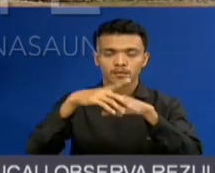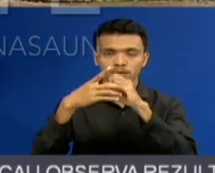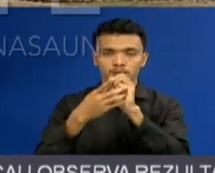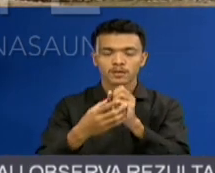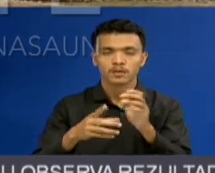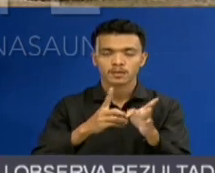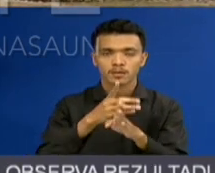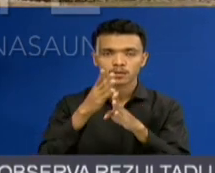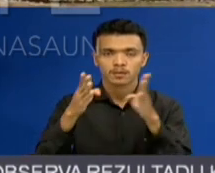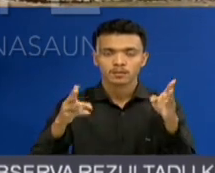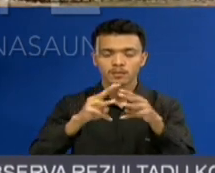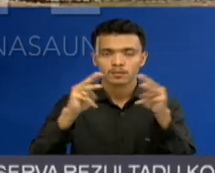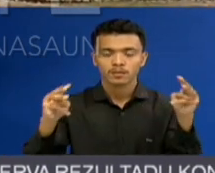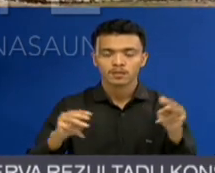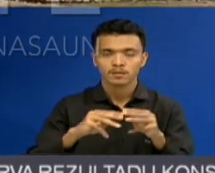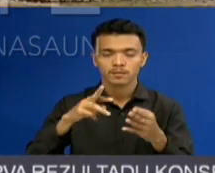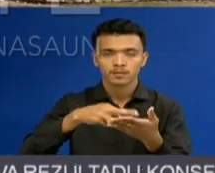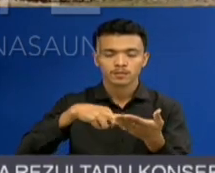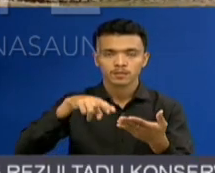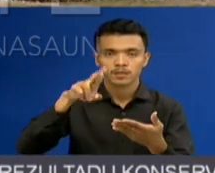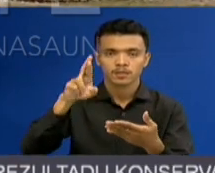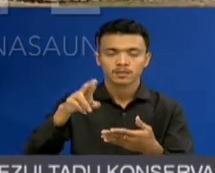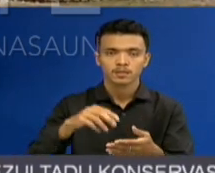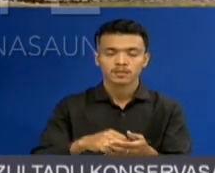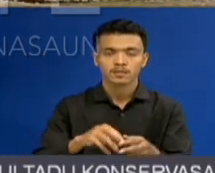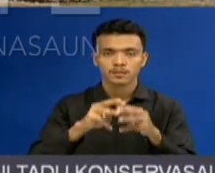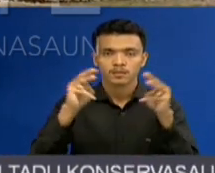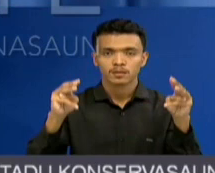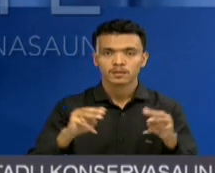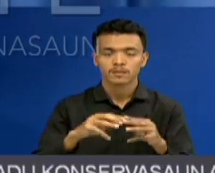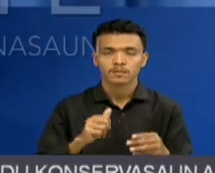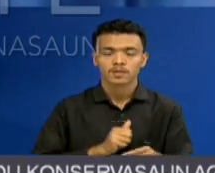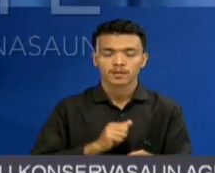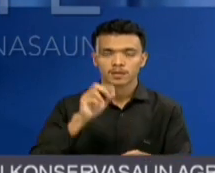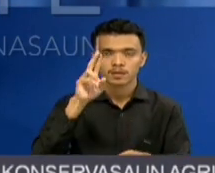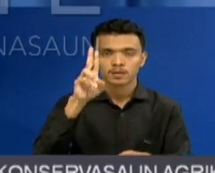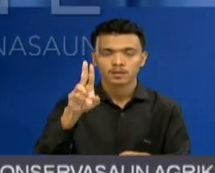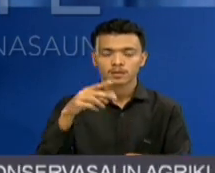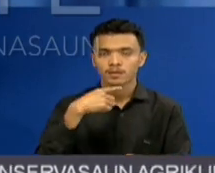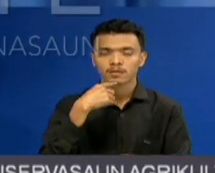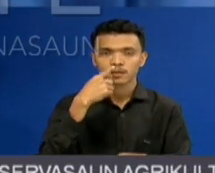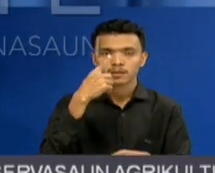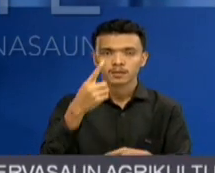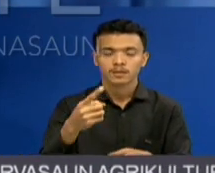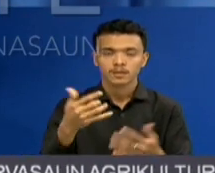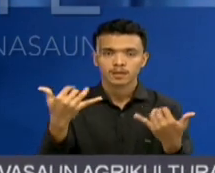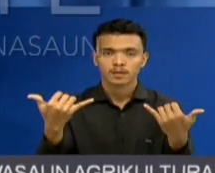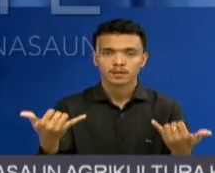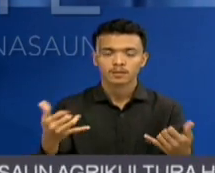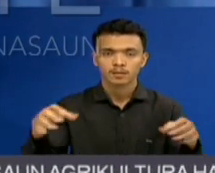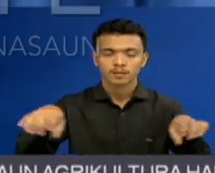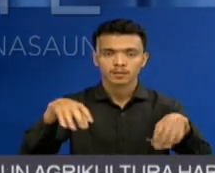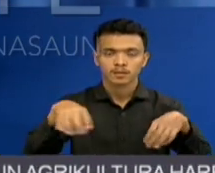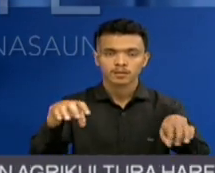Diretor Serviço Municipal Registro Notariado no Serviço Cadastrais Município Aileu, Hermenegildo Mendonça Hateten, dedaung ne